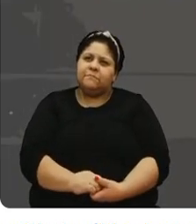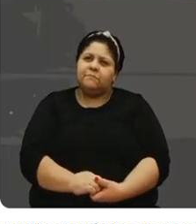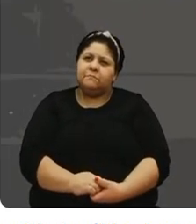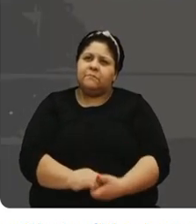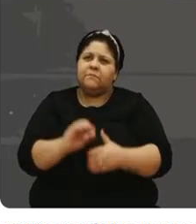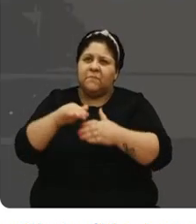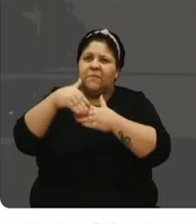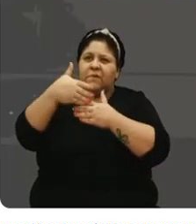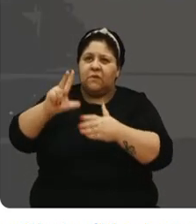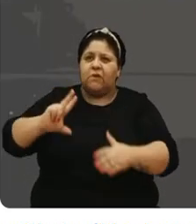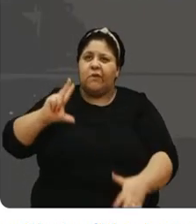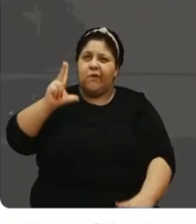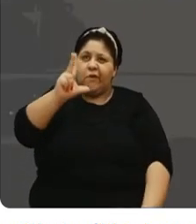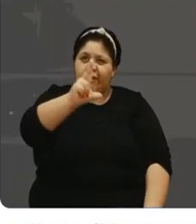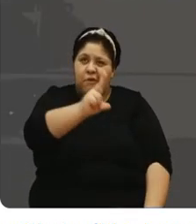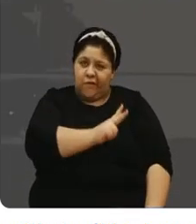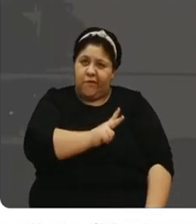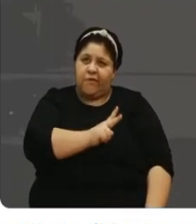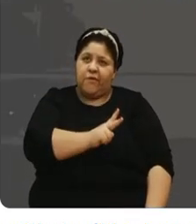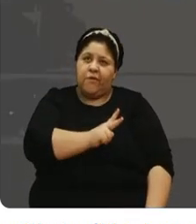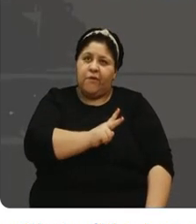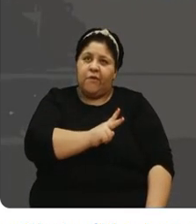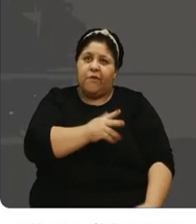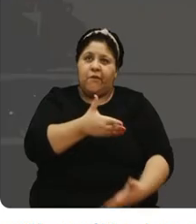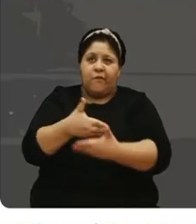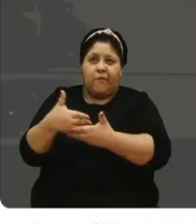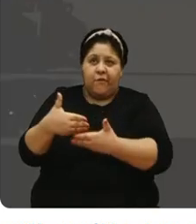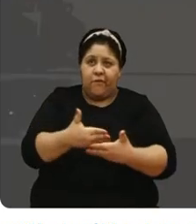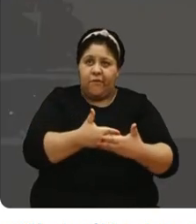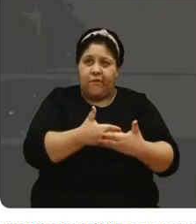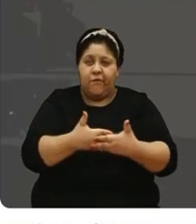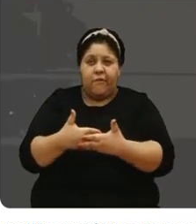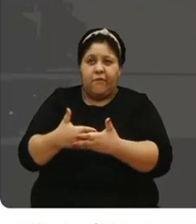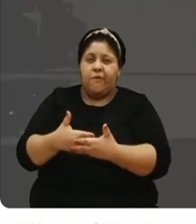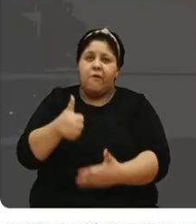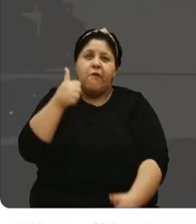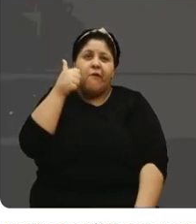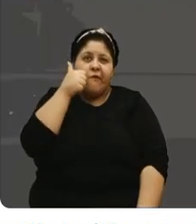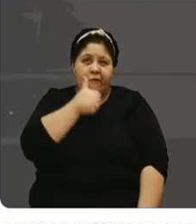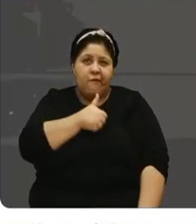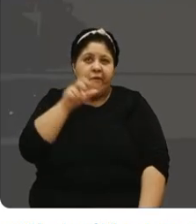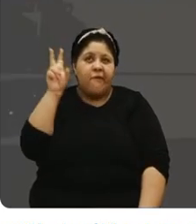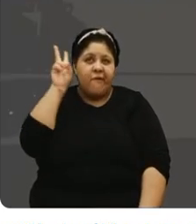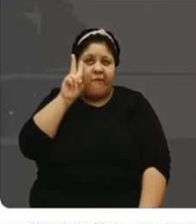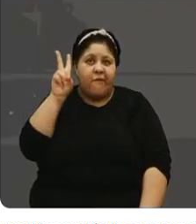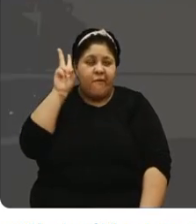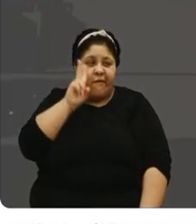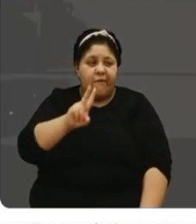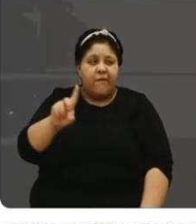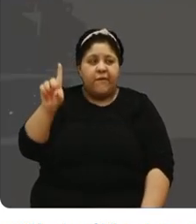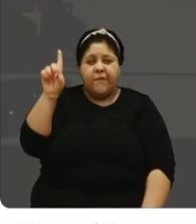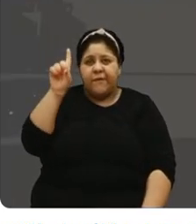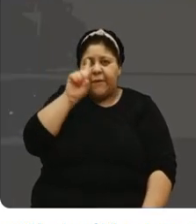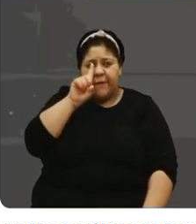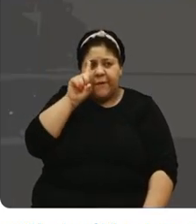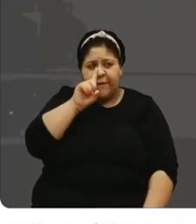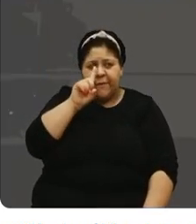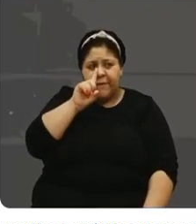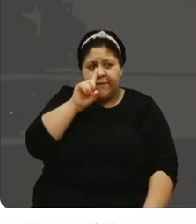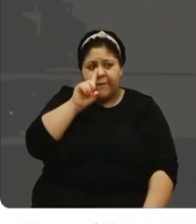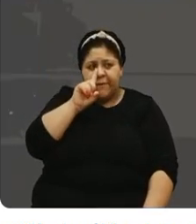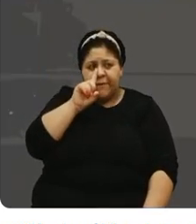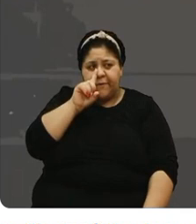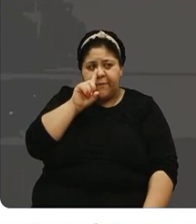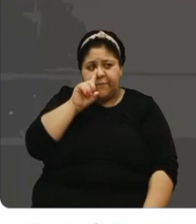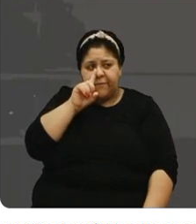O próximo paciente que eu quero citar é um lactente, sexo feminino. Lembrando que a mãe foi vacinada antes da gestação,